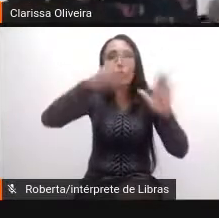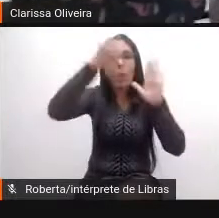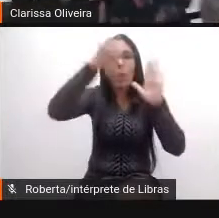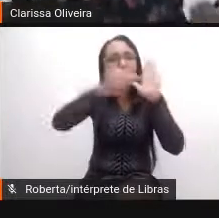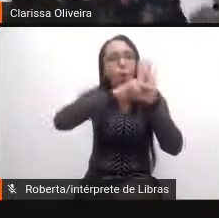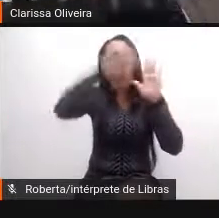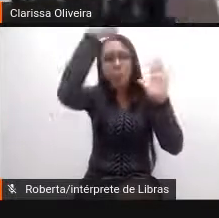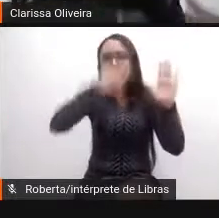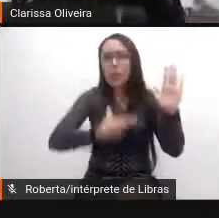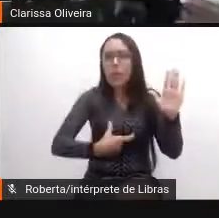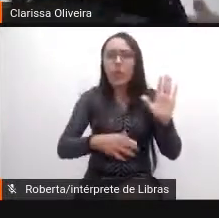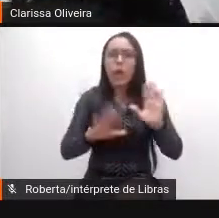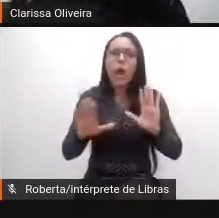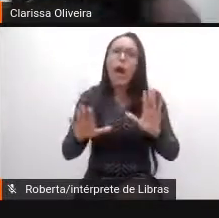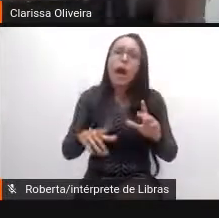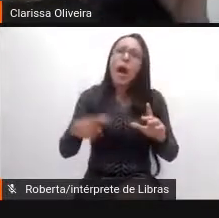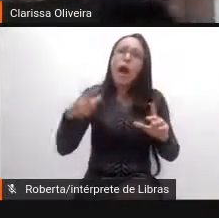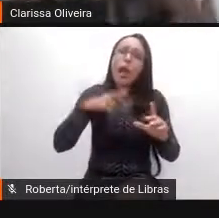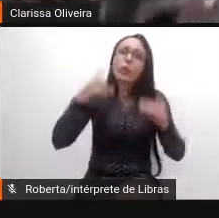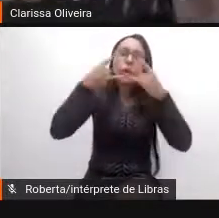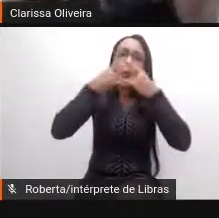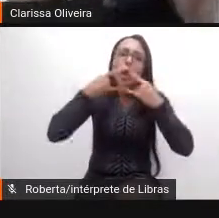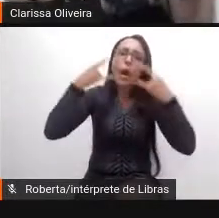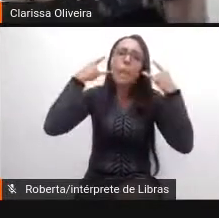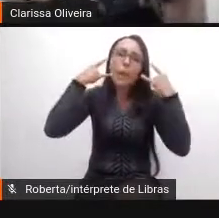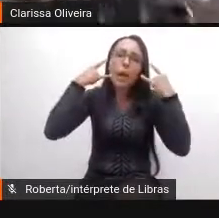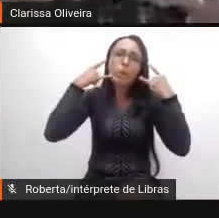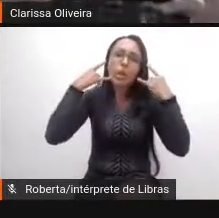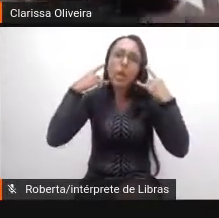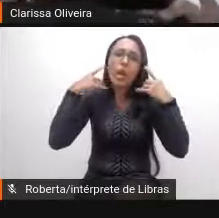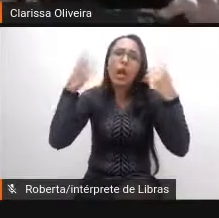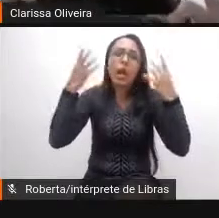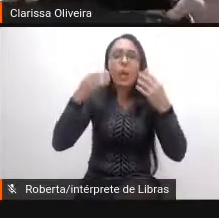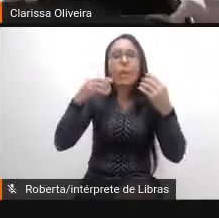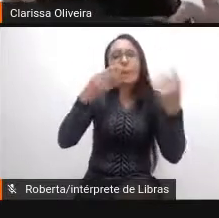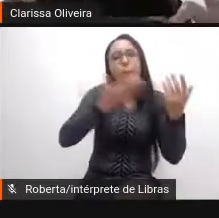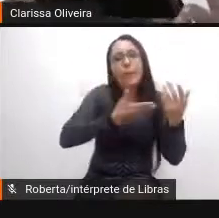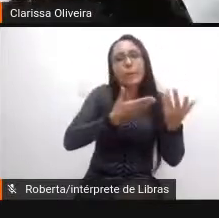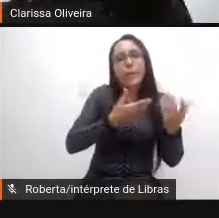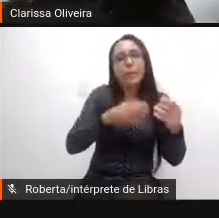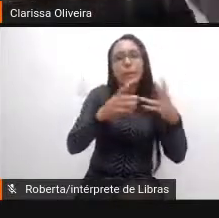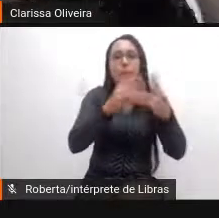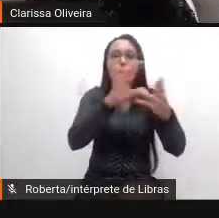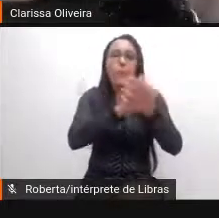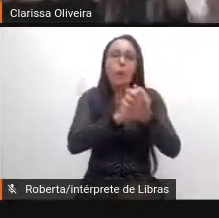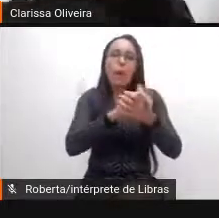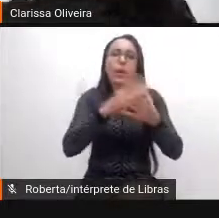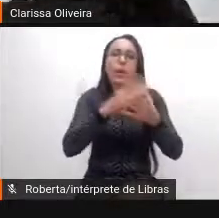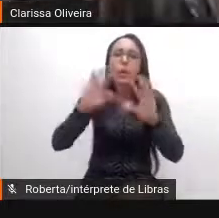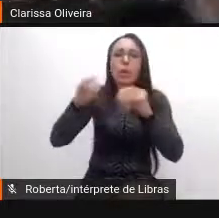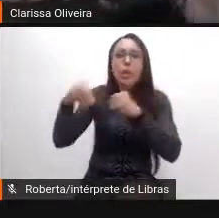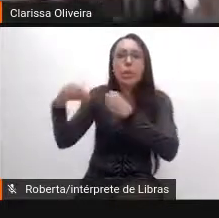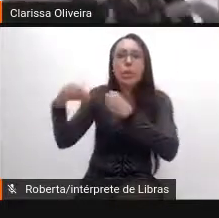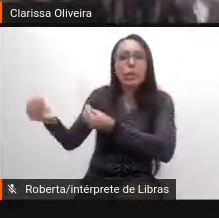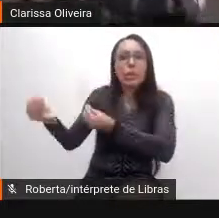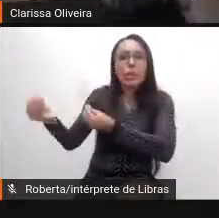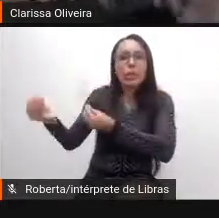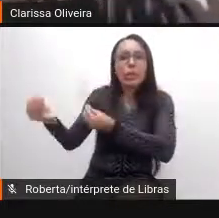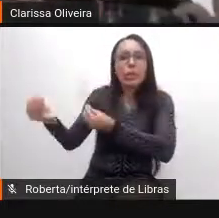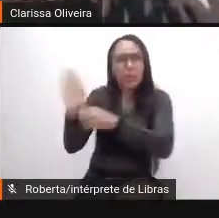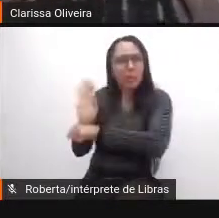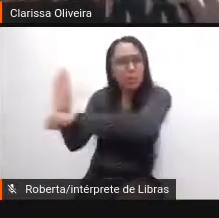mas eu tenho uma máscara para mim e para o meu marido. Não compartilhem essa máscara. Essa máscara é de